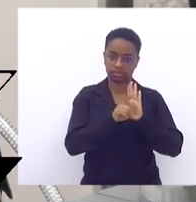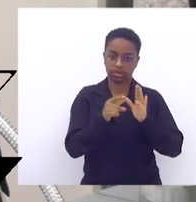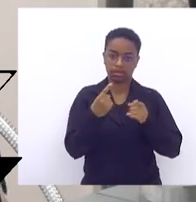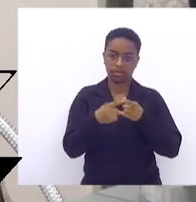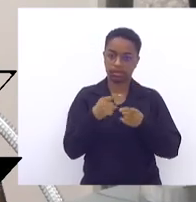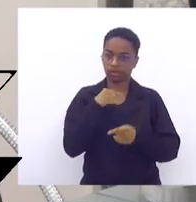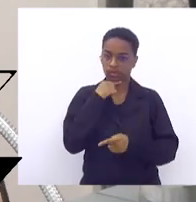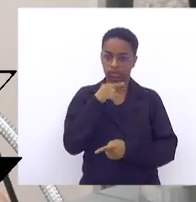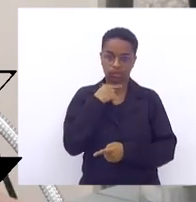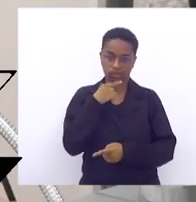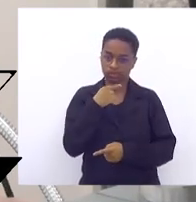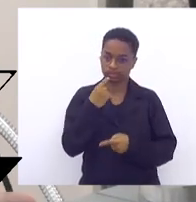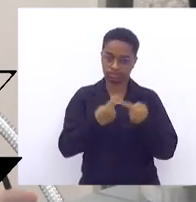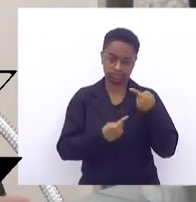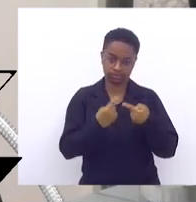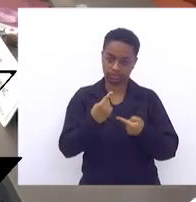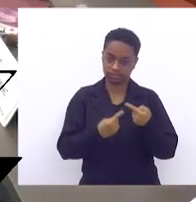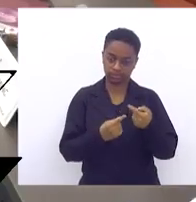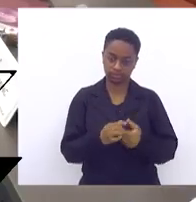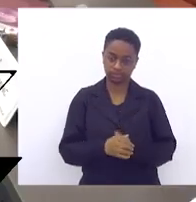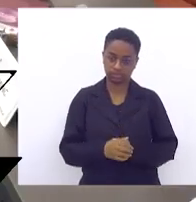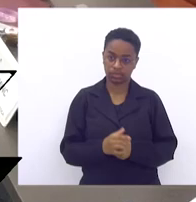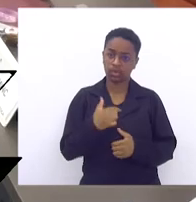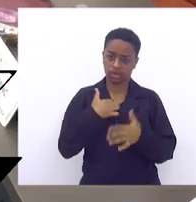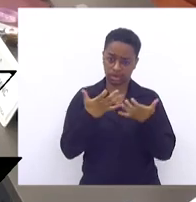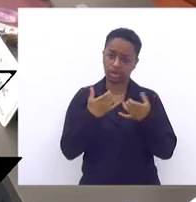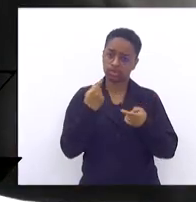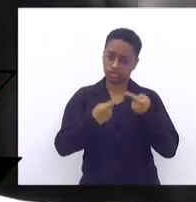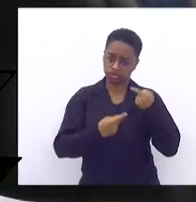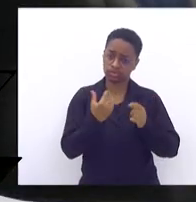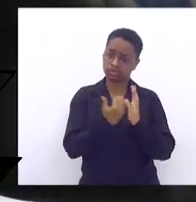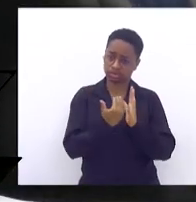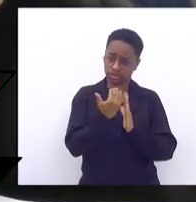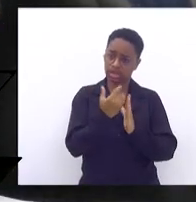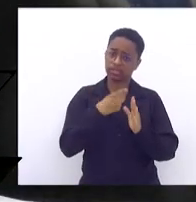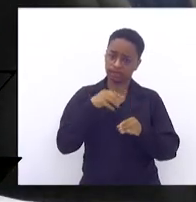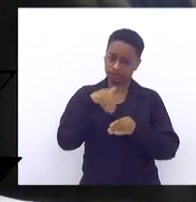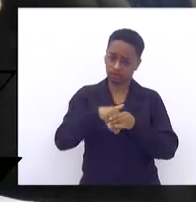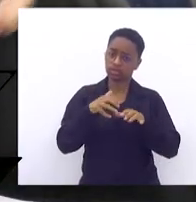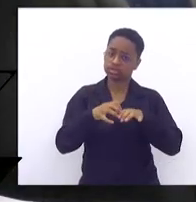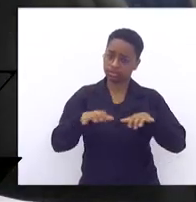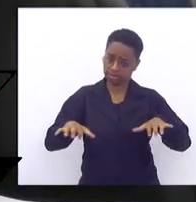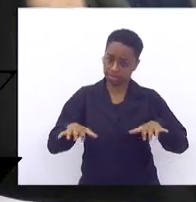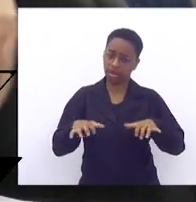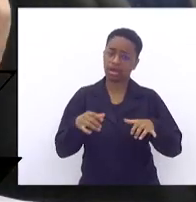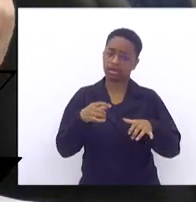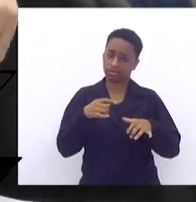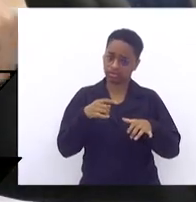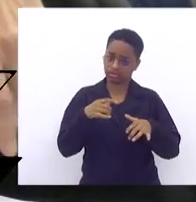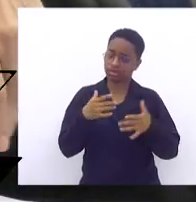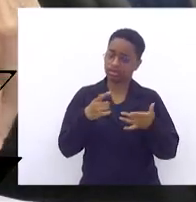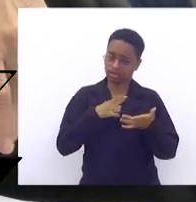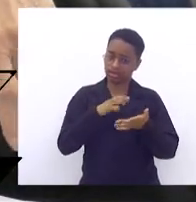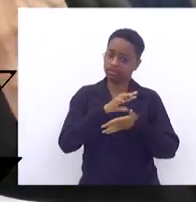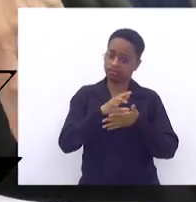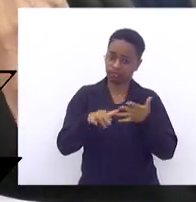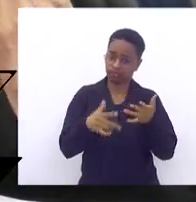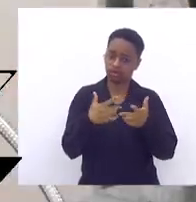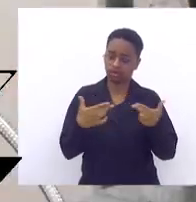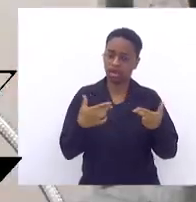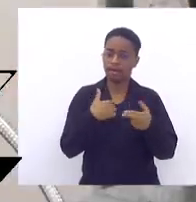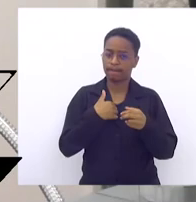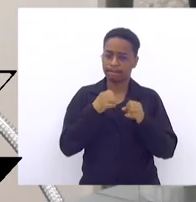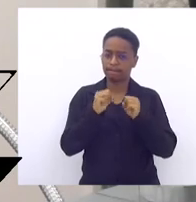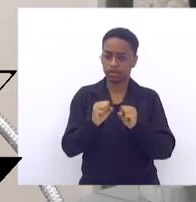gente não vai conseguir exaurir a discussão. Eu vou querer discutir muito, eu tenho voto separado. Tem voto separado. Sim. É a matéria de Vossa Excelência, a gente traz a sessão